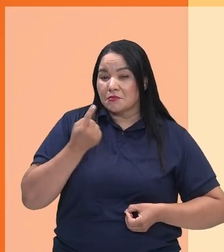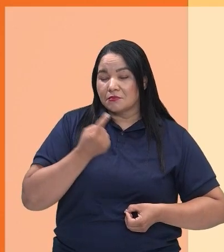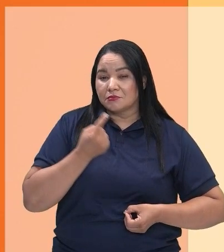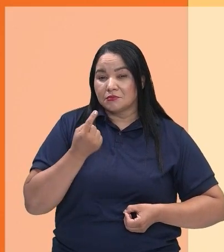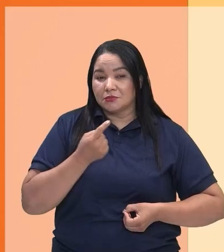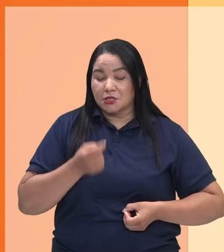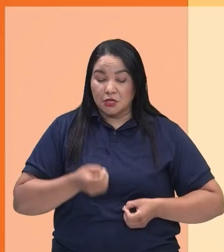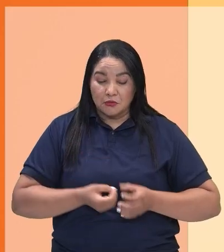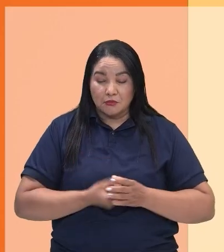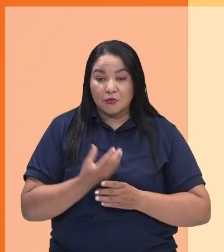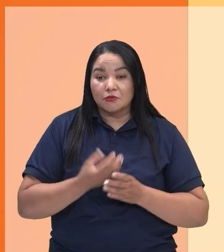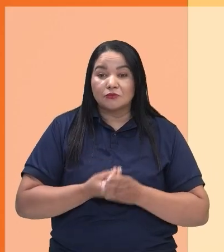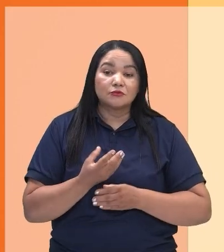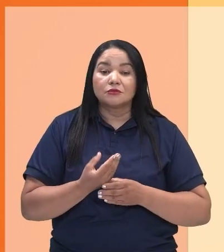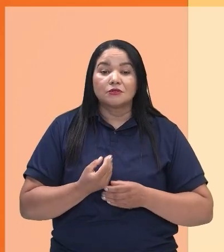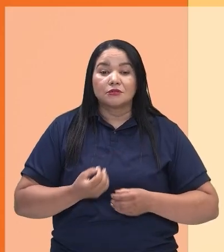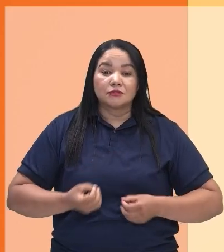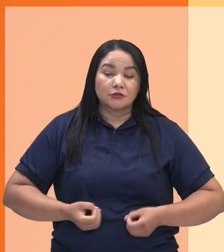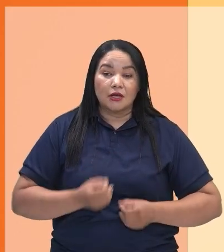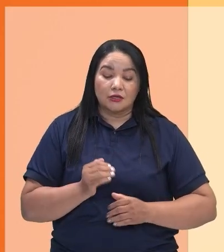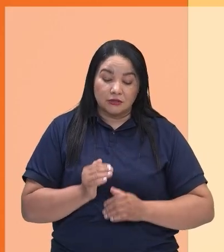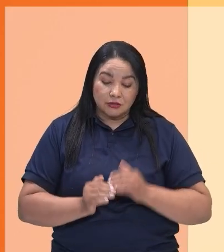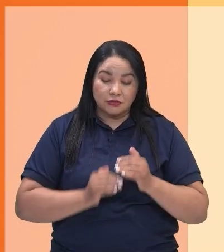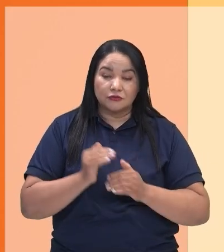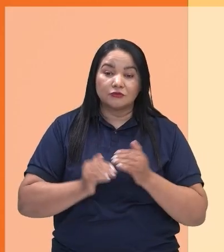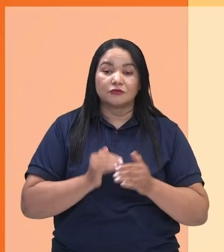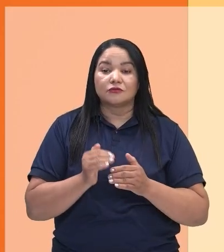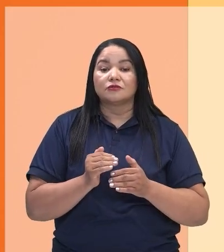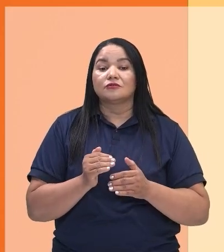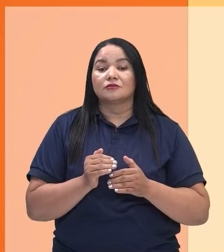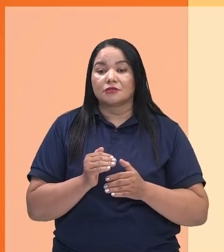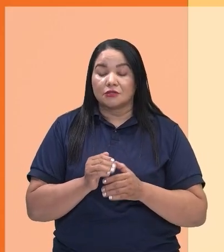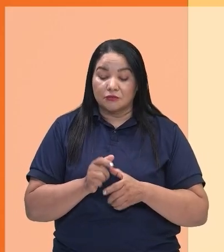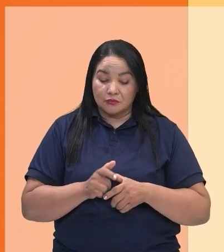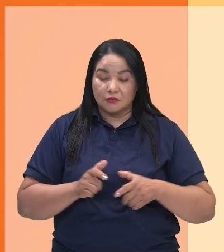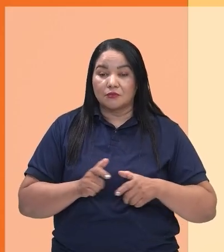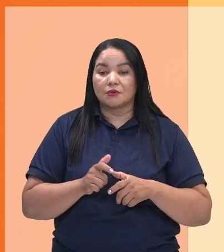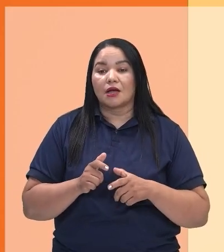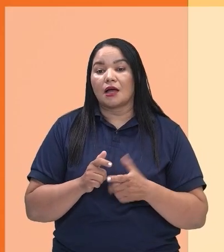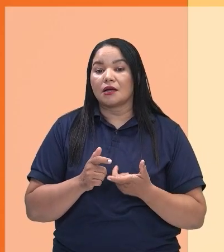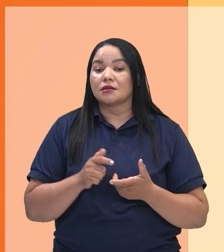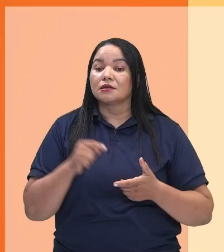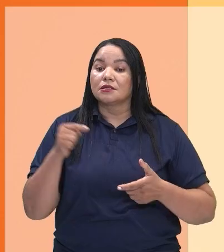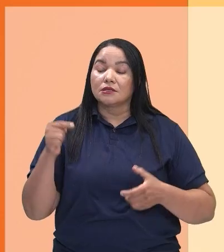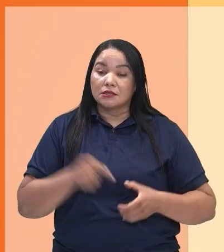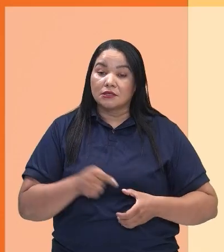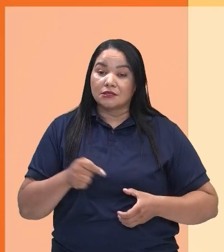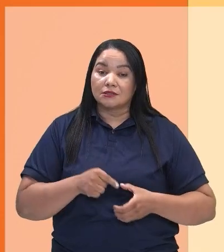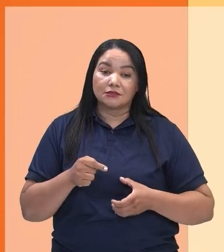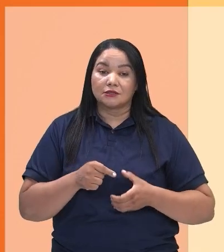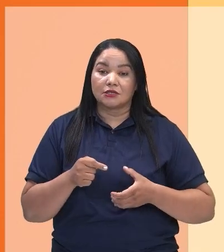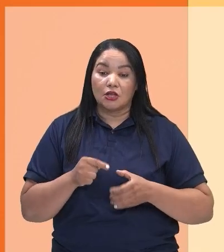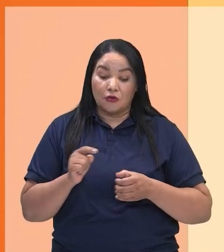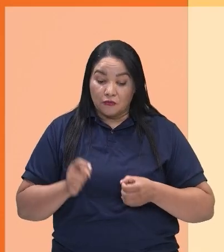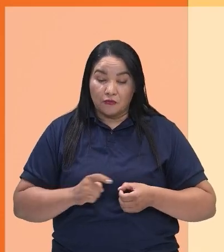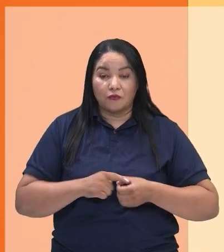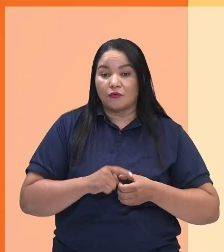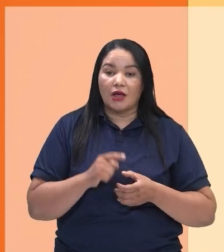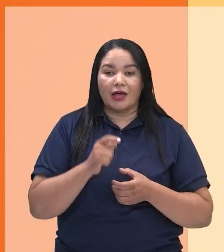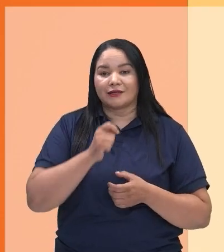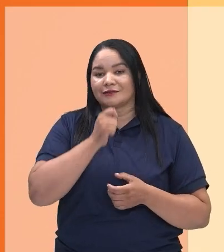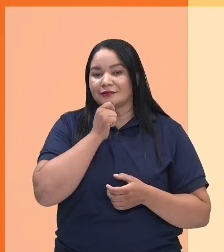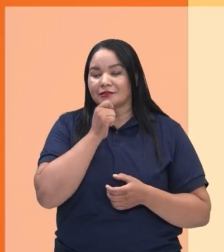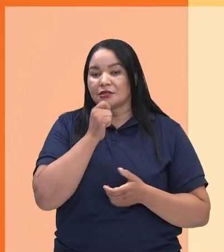foi produzido, né, desenvolvido, amadurecido, mas que logicamente não foi fecundado, então segue o ciclo